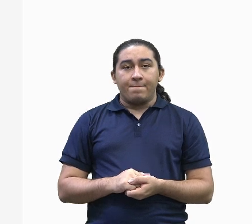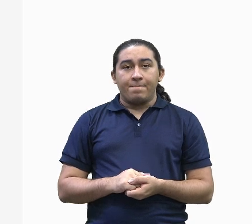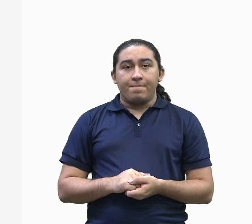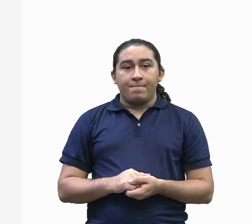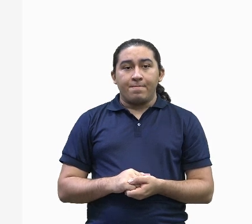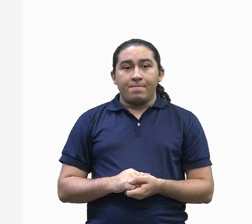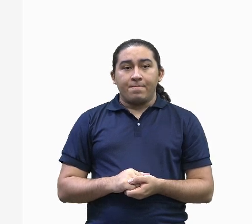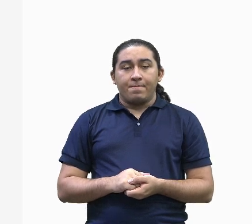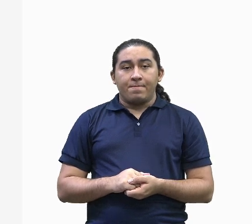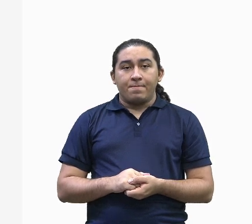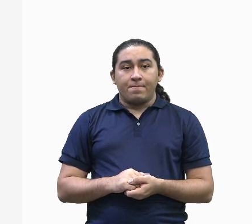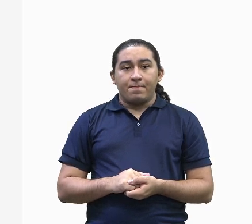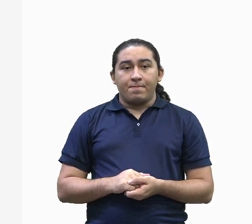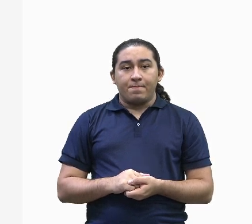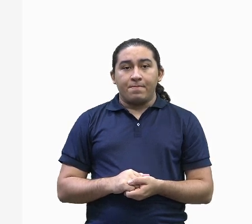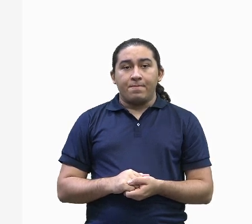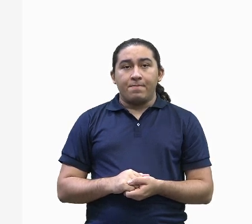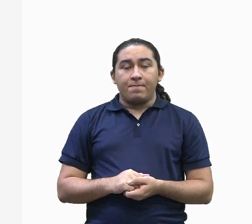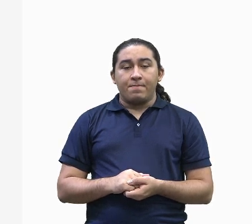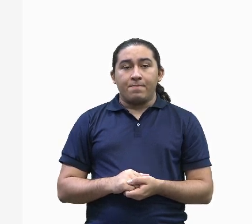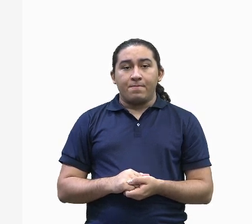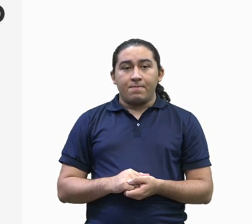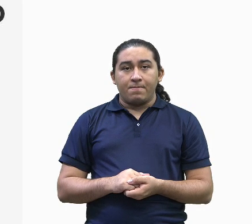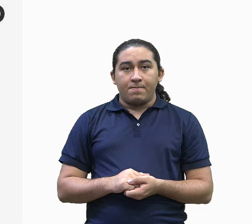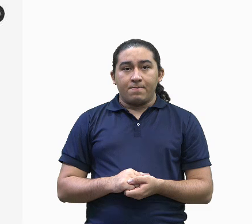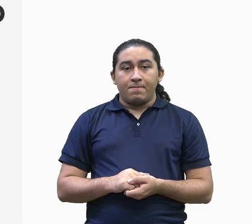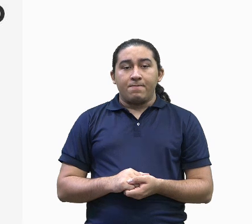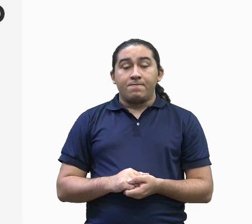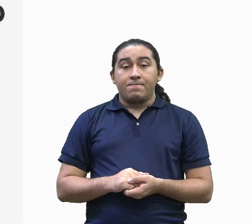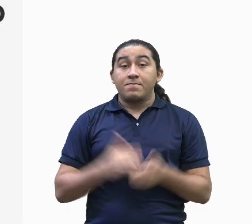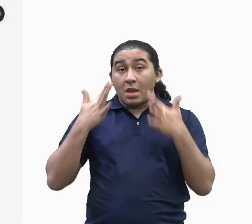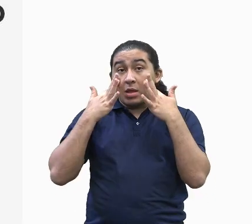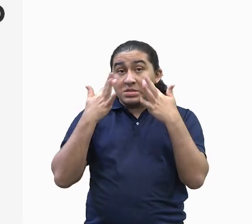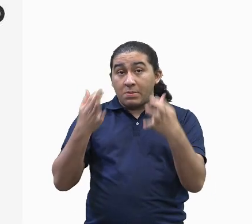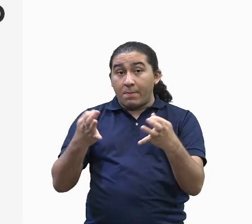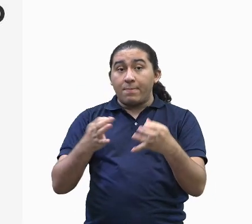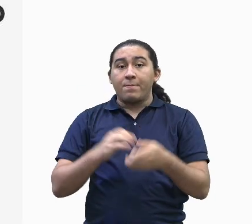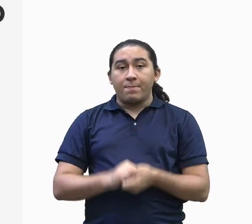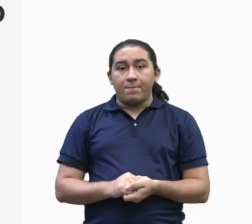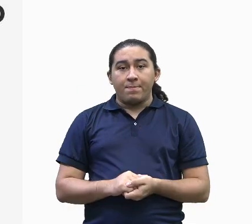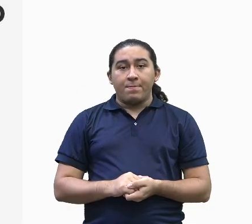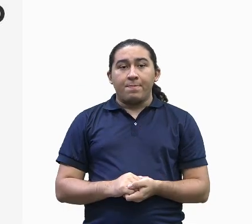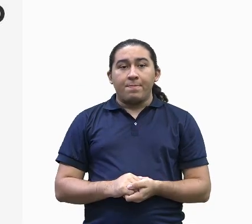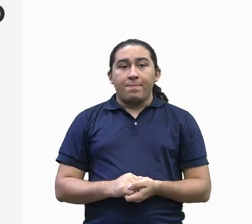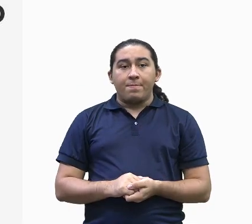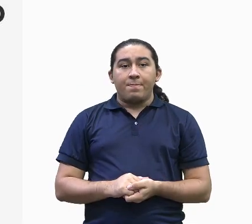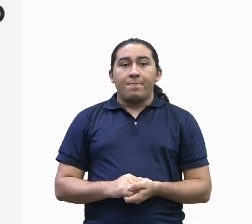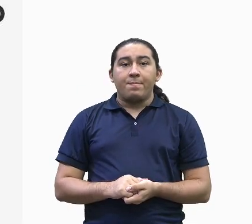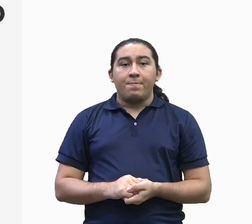a nossa intertextualidade explícita. Acompanhem aí na tela.